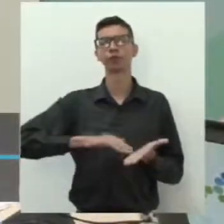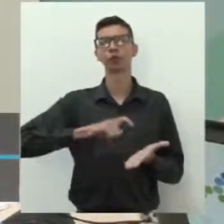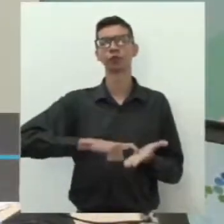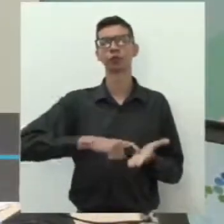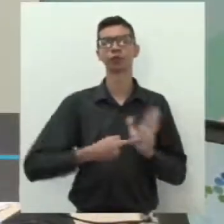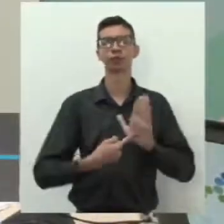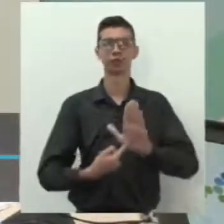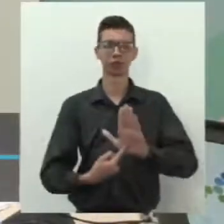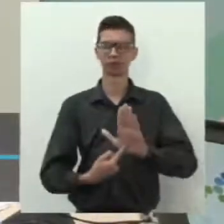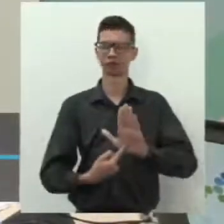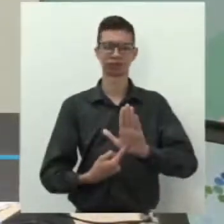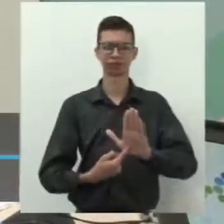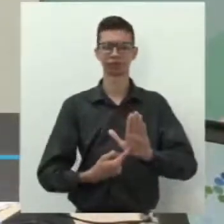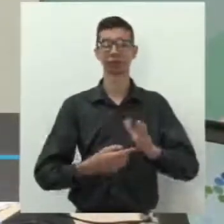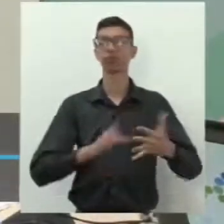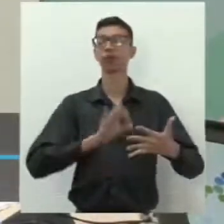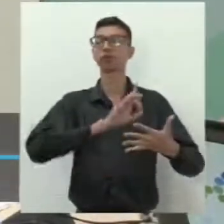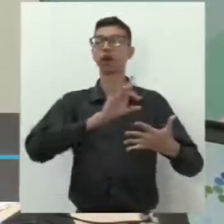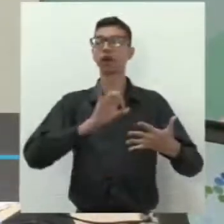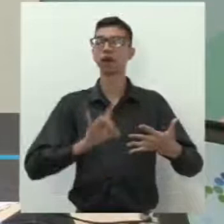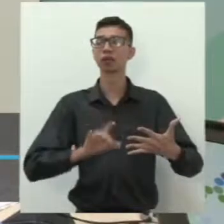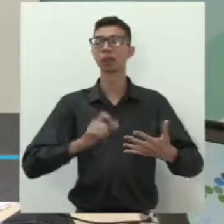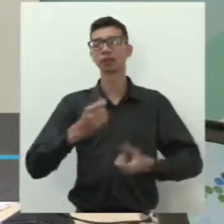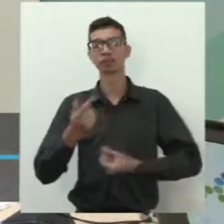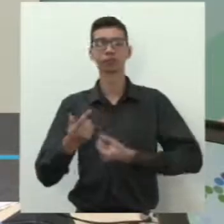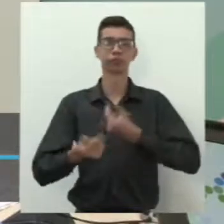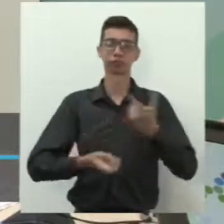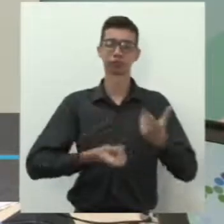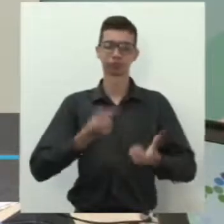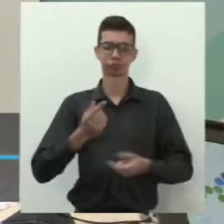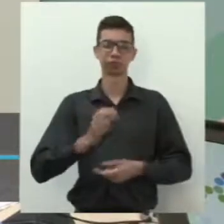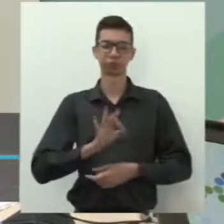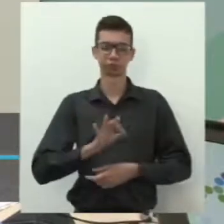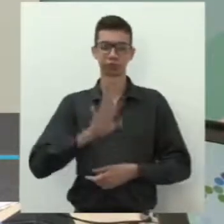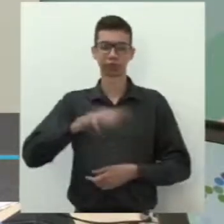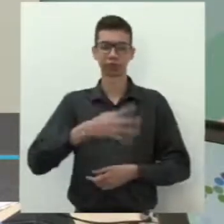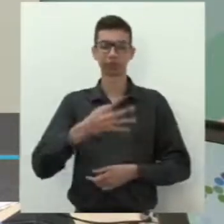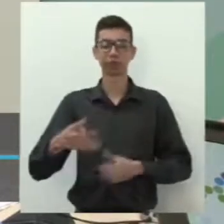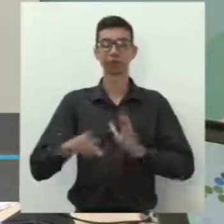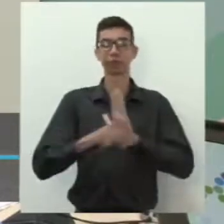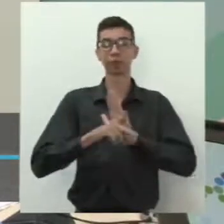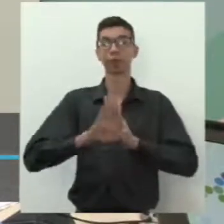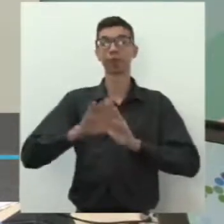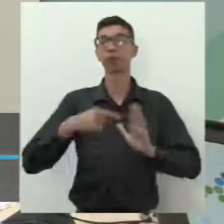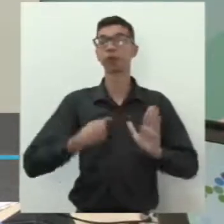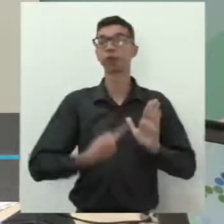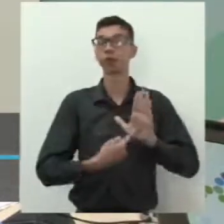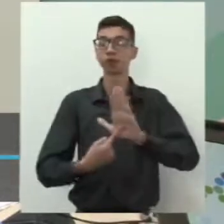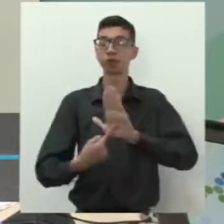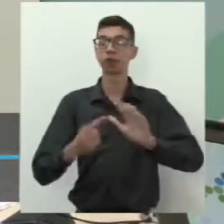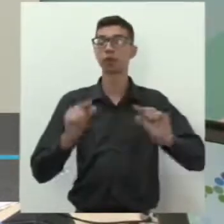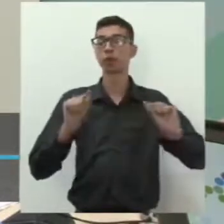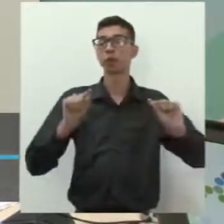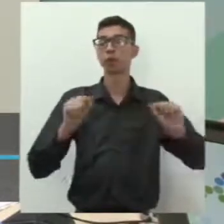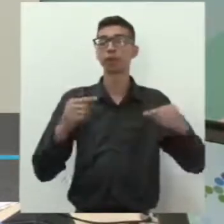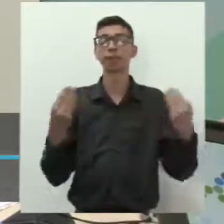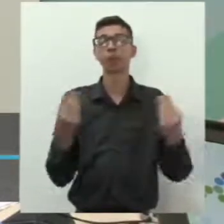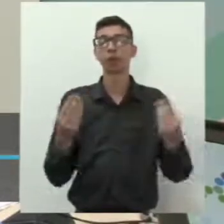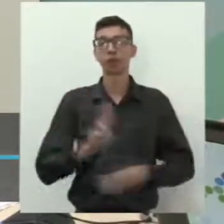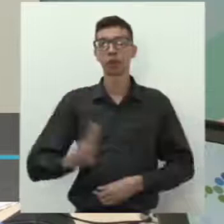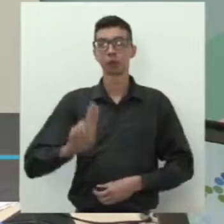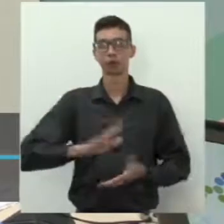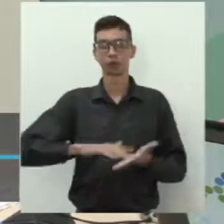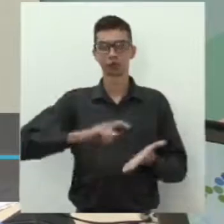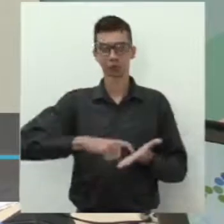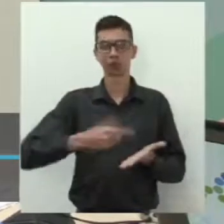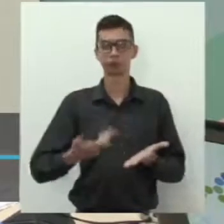Né? Cada função tem uma especificidade, é para um tipo de planilha. O que eu quero mostrar é a ideia e a lógica da função. Então, função é